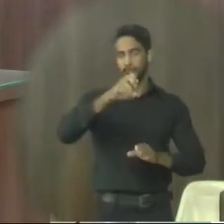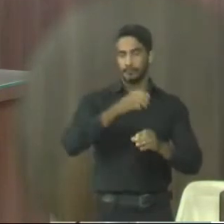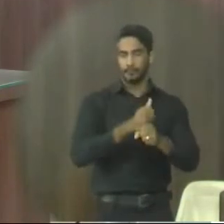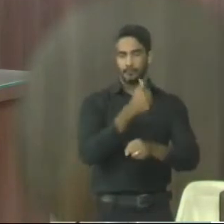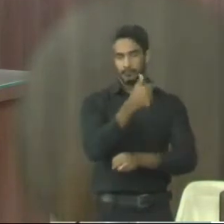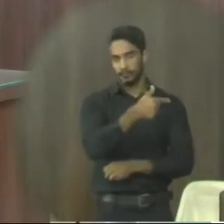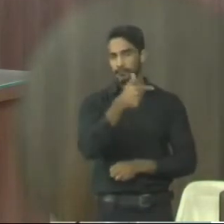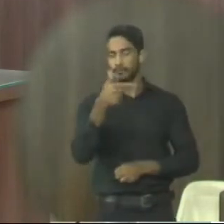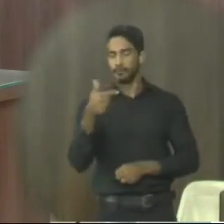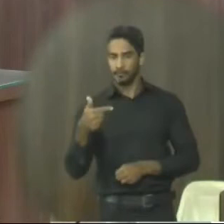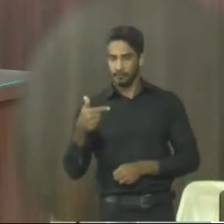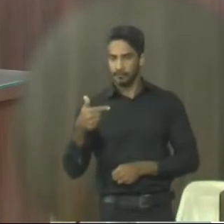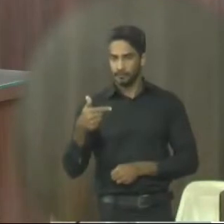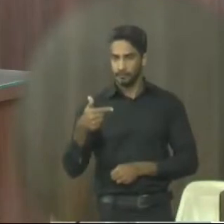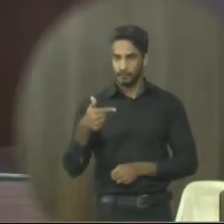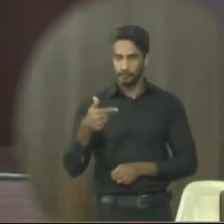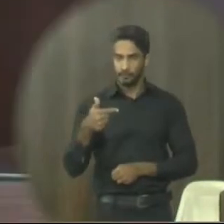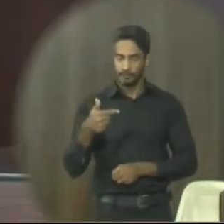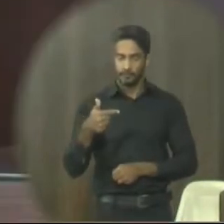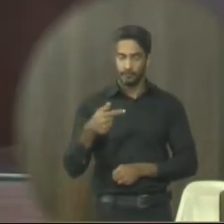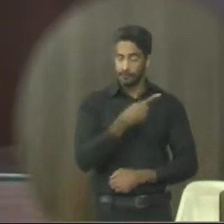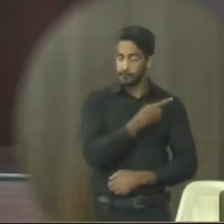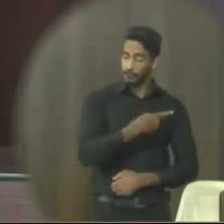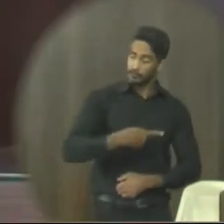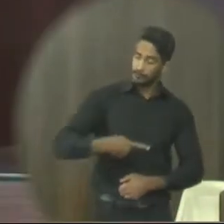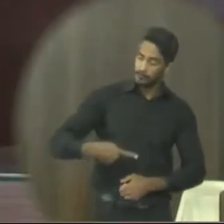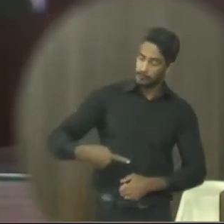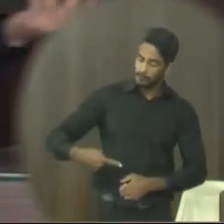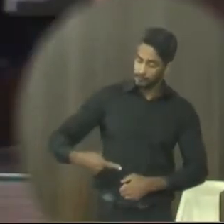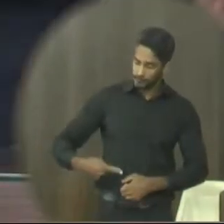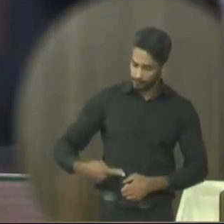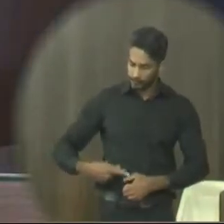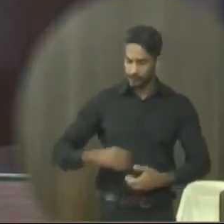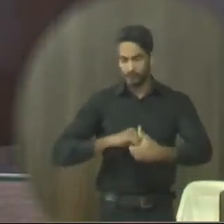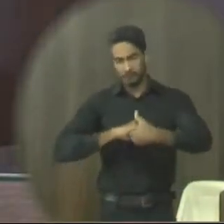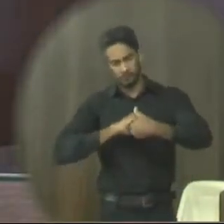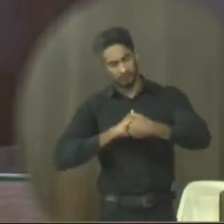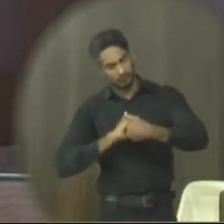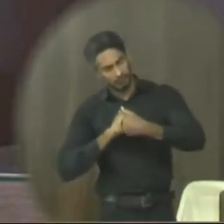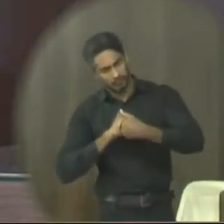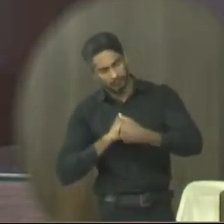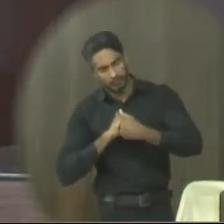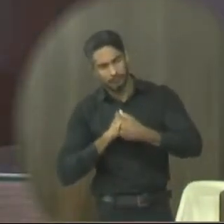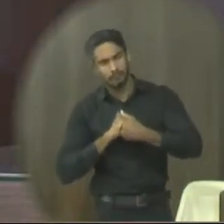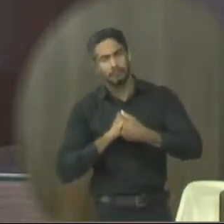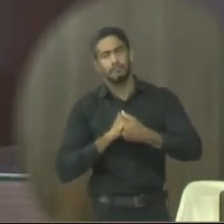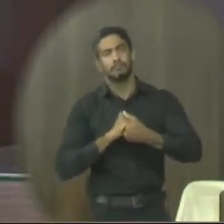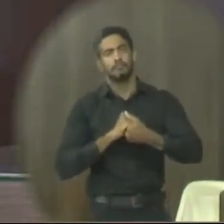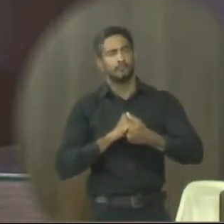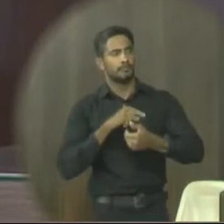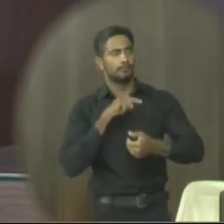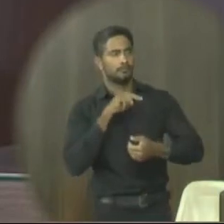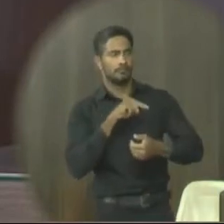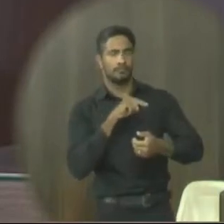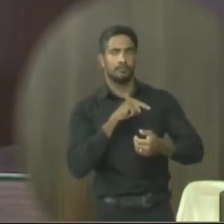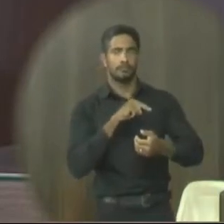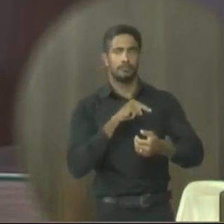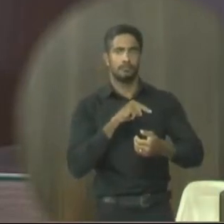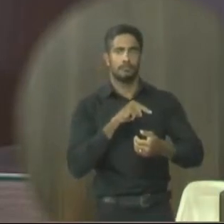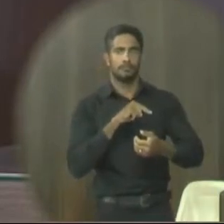2022. Ao seletivo senhor presidente, com os meus cumprimentos, sigo me do presente